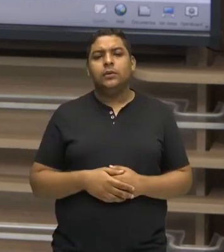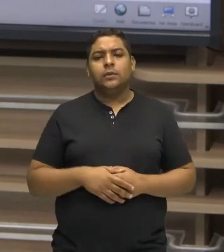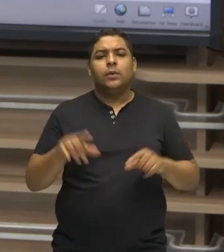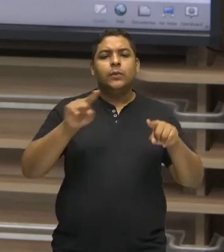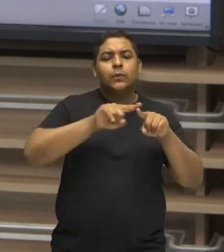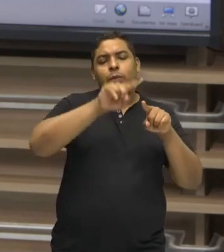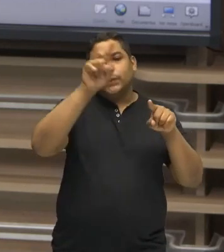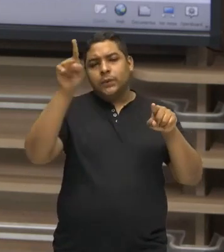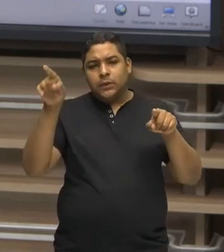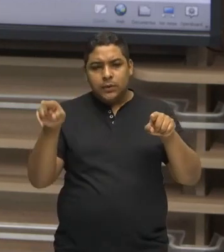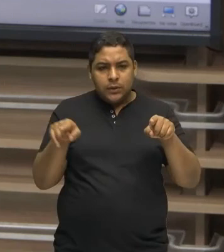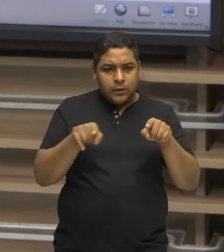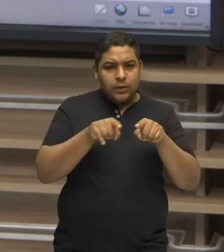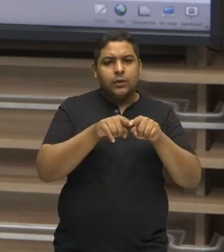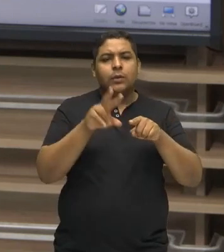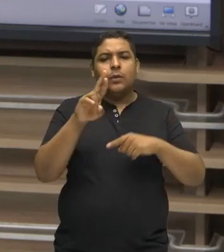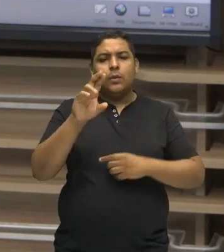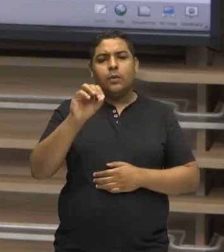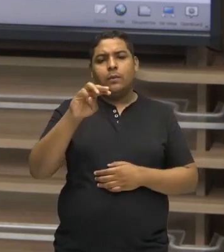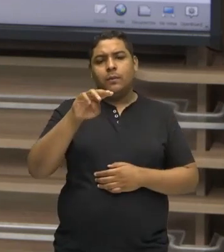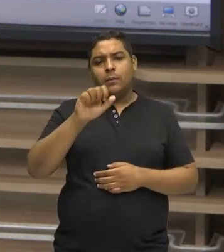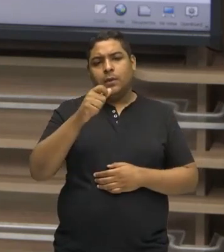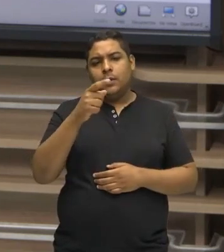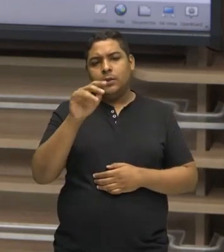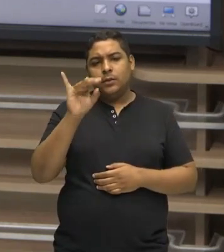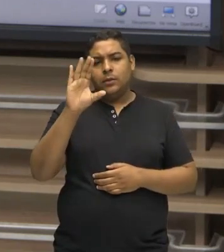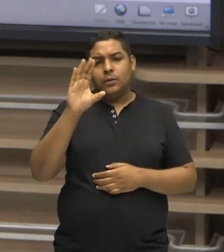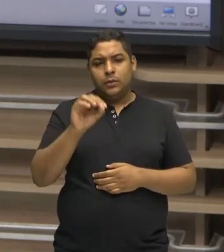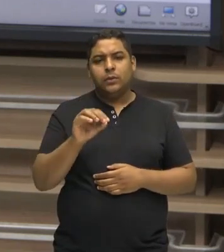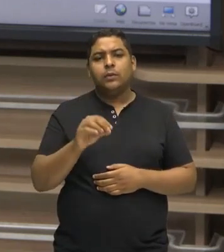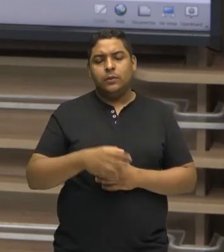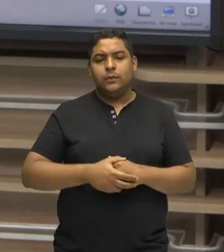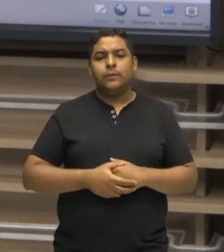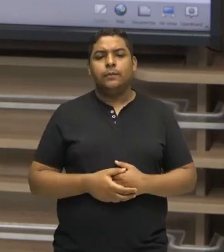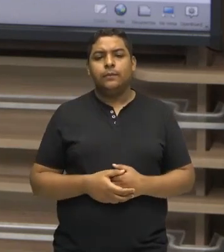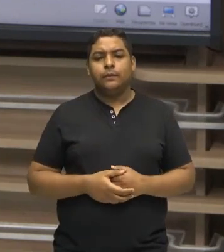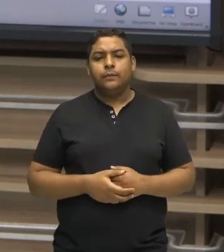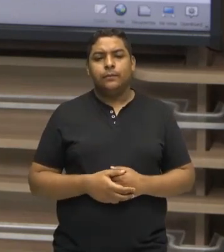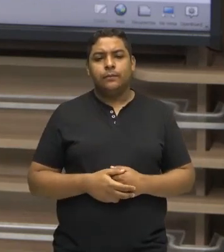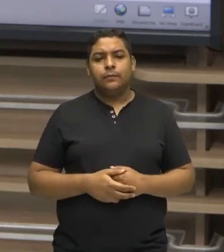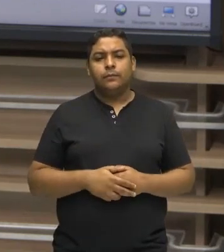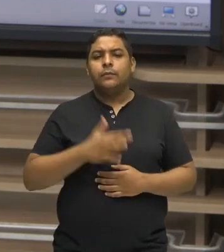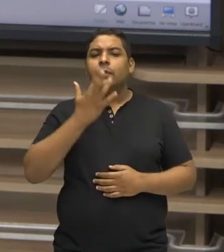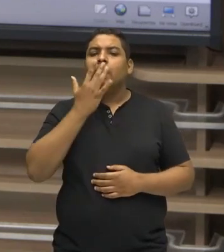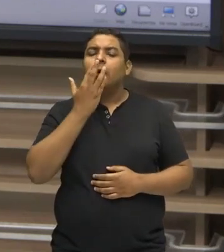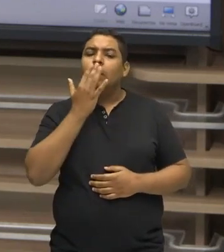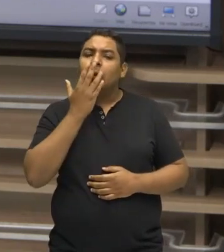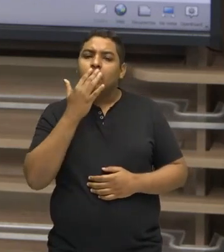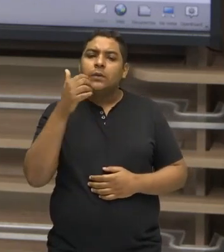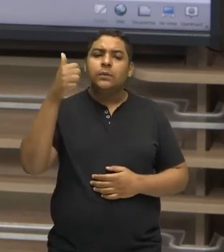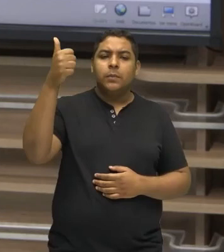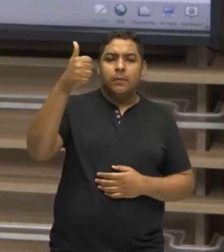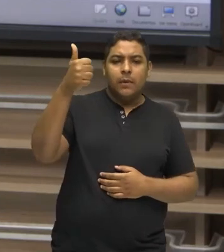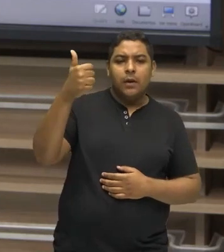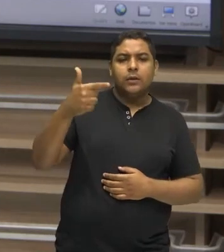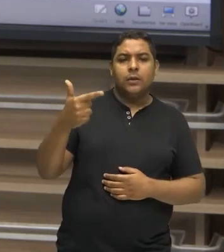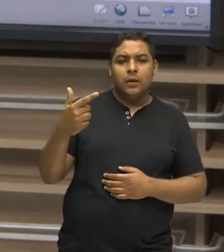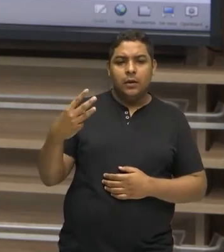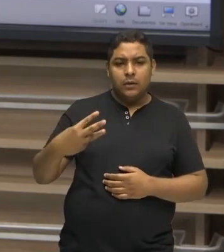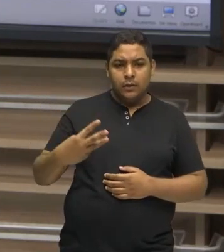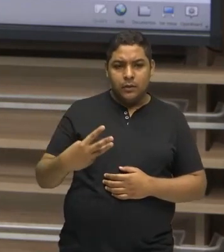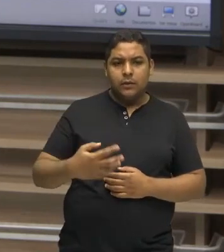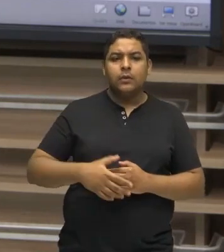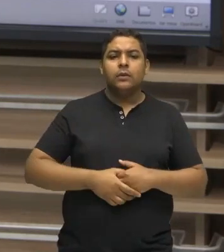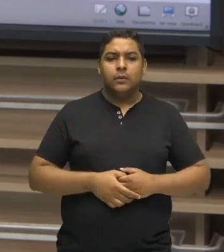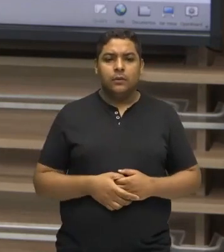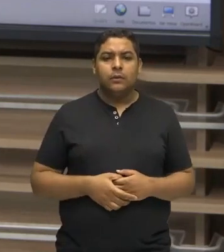cromático, porque ali está todas as cores, a formação de todas as cores. Primeiramente, nós temos as primárias, secundárias, terciárias,